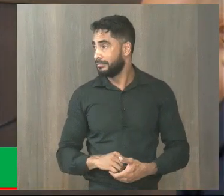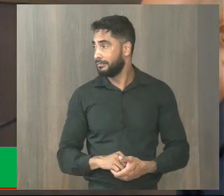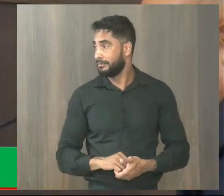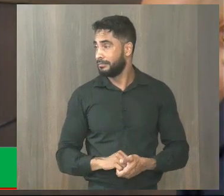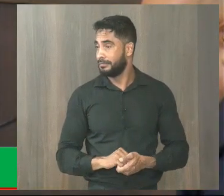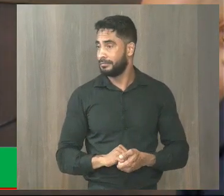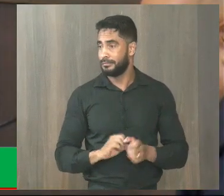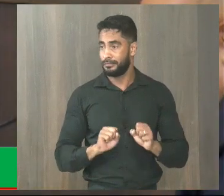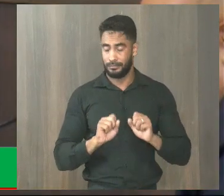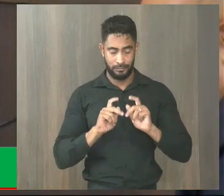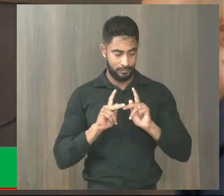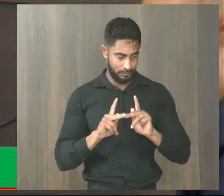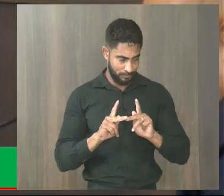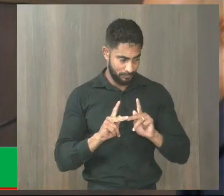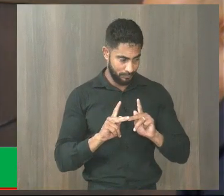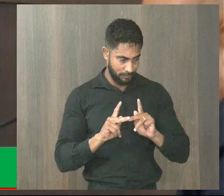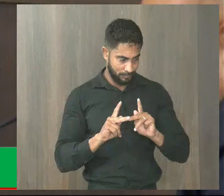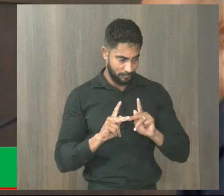Ok.